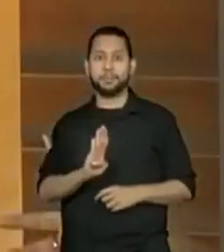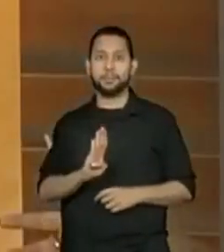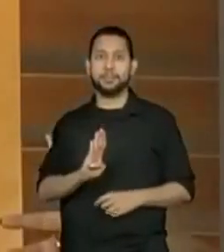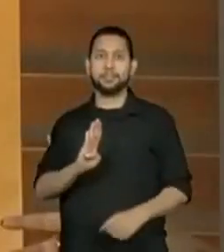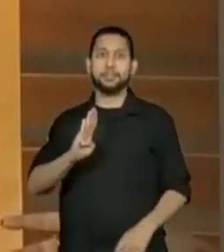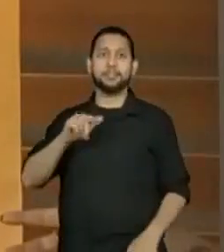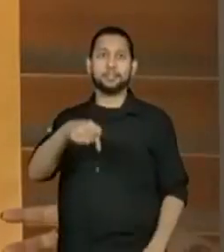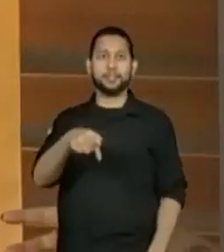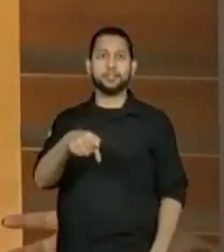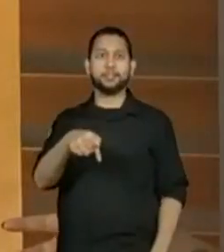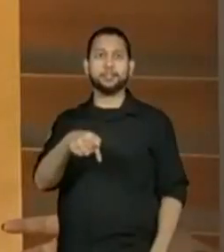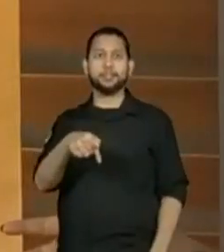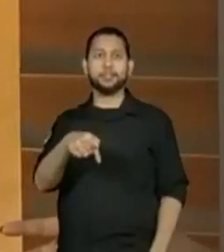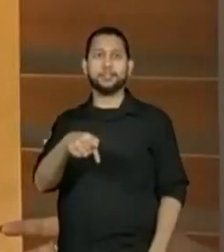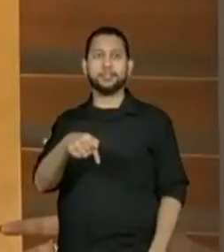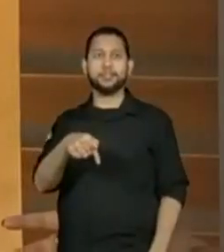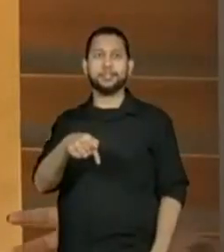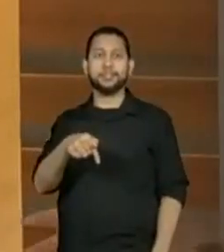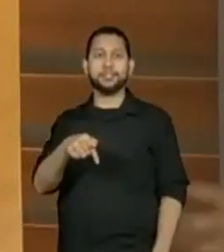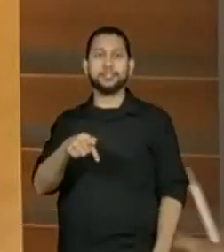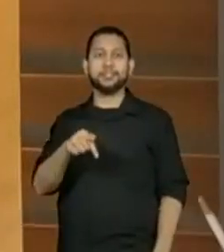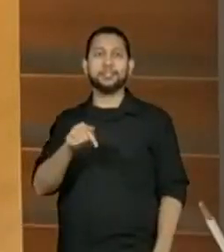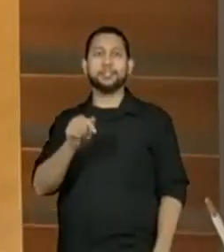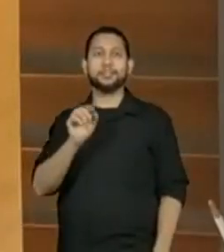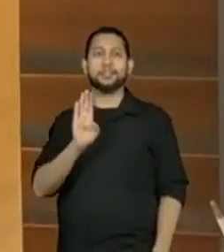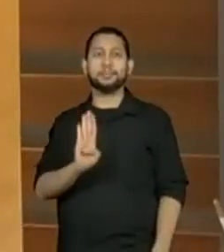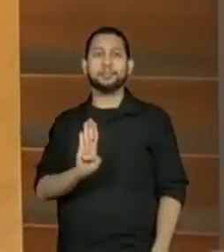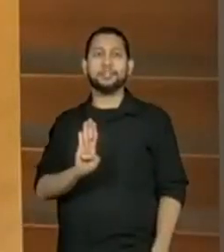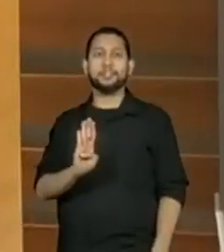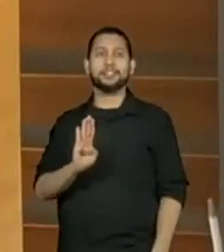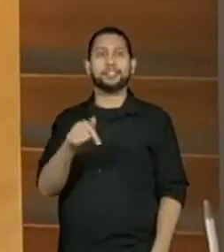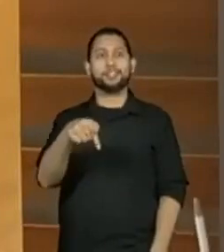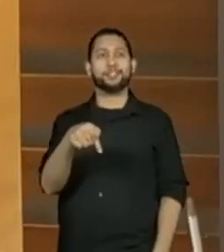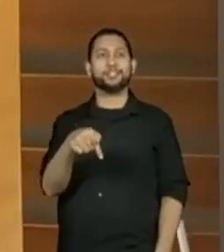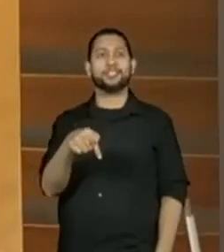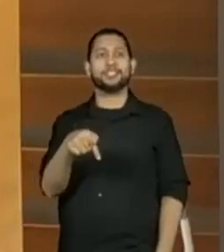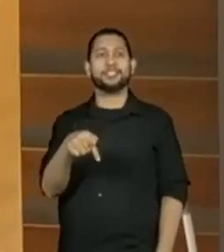B7. Confia em mim. Pega o B4. Não.